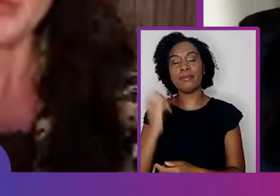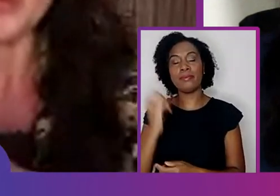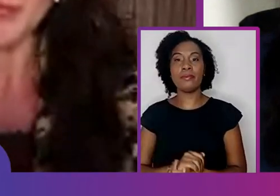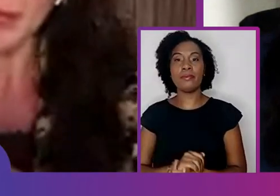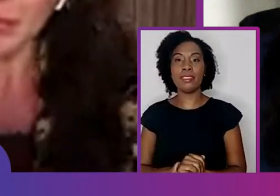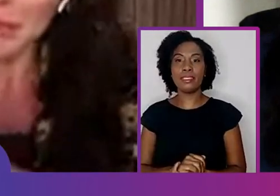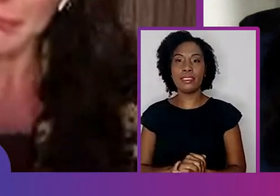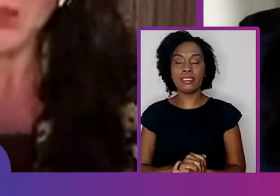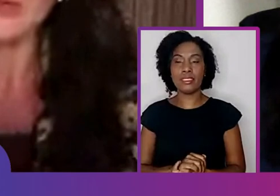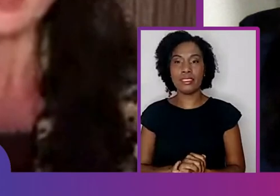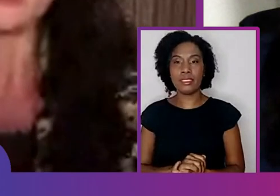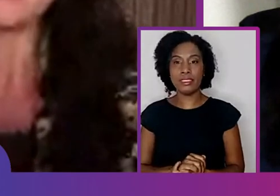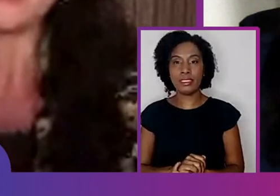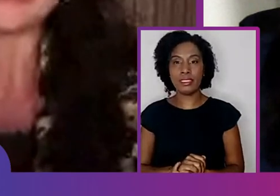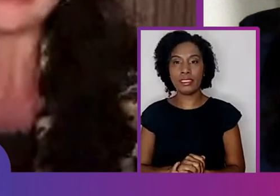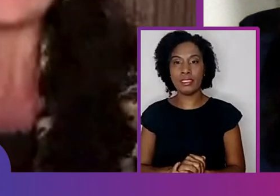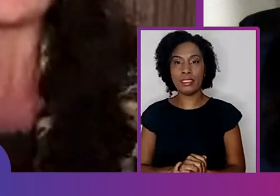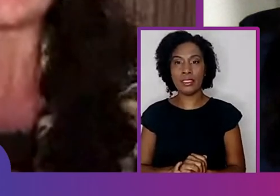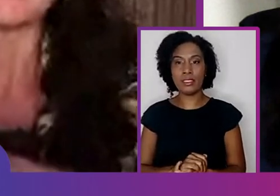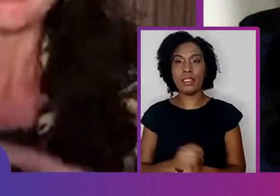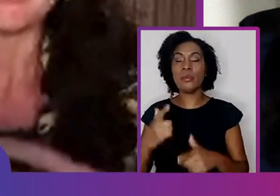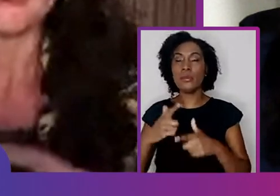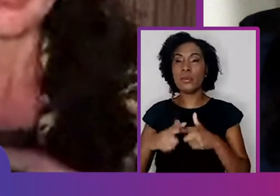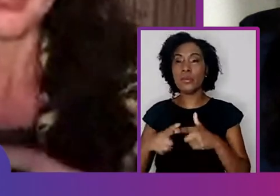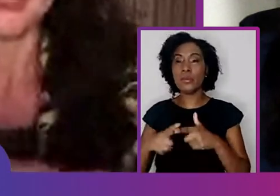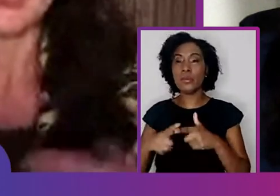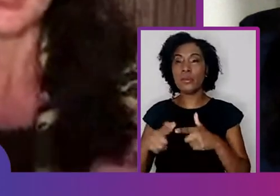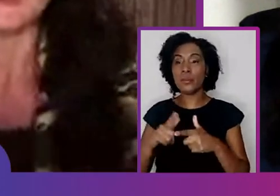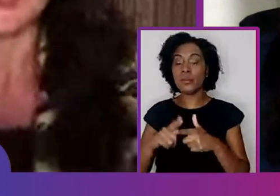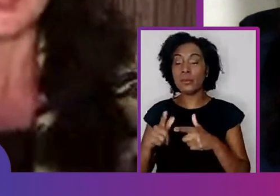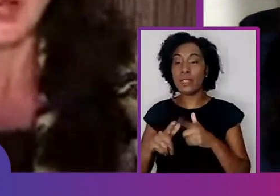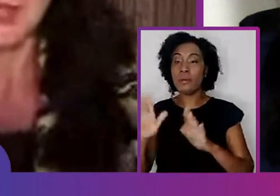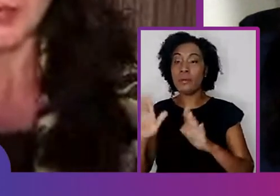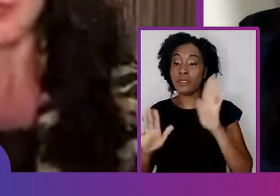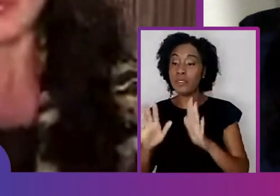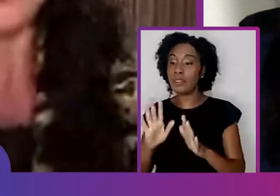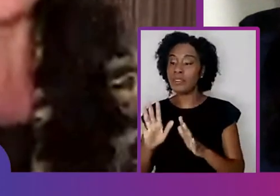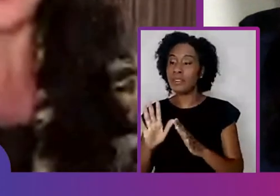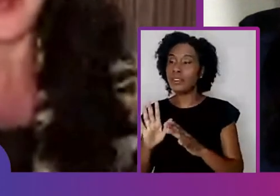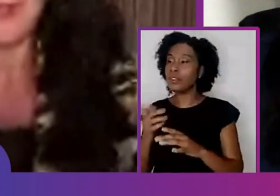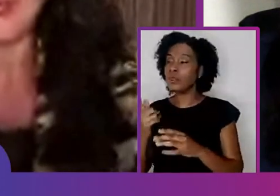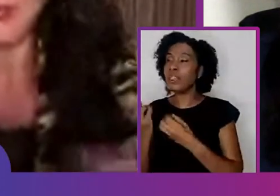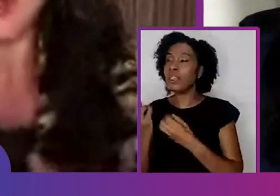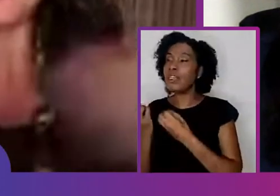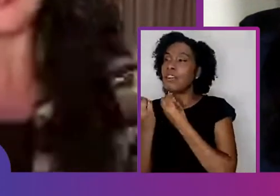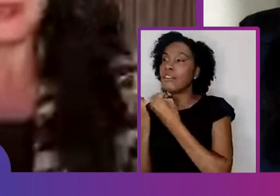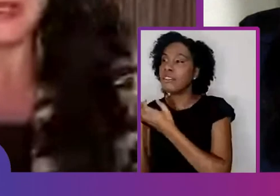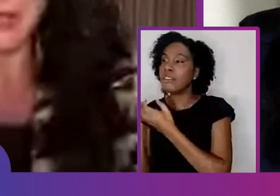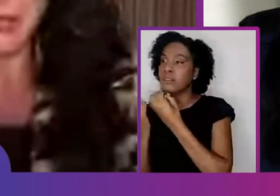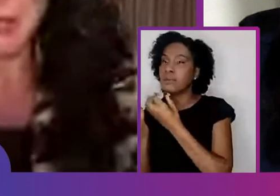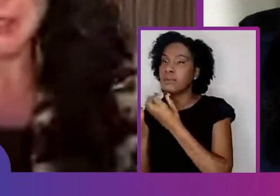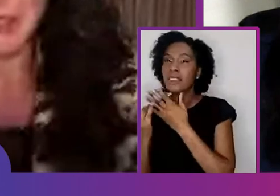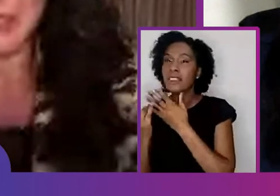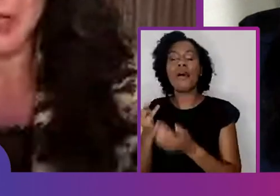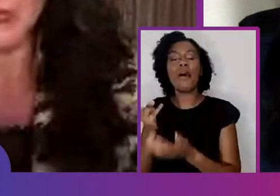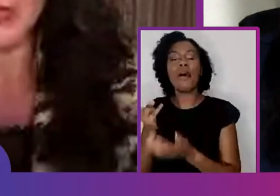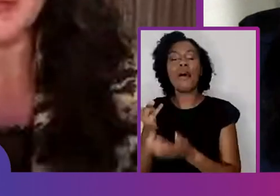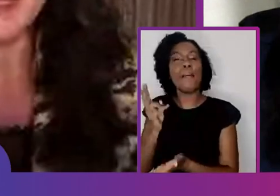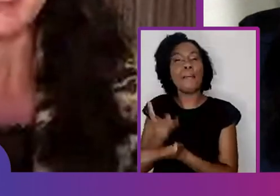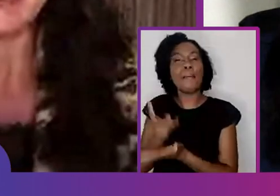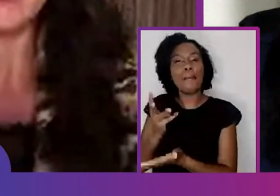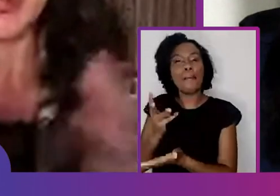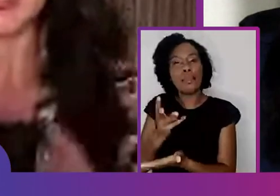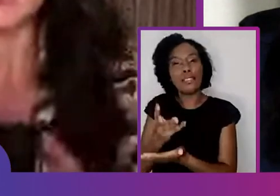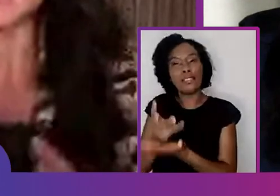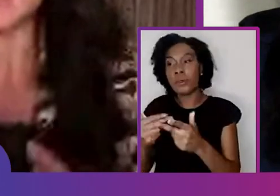O mesmo problema que a nossa falta de informação faz com que a gente dê continuidade a processos são muito maléficos para a sociedade de maneira geral,